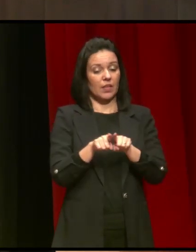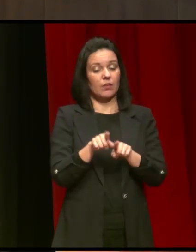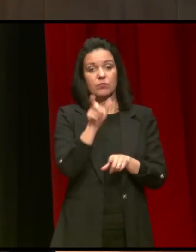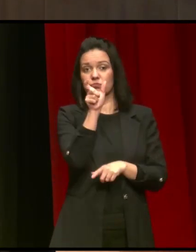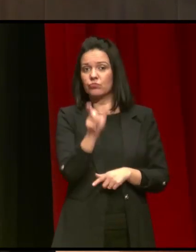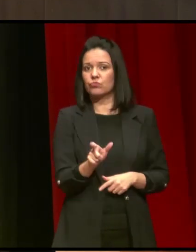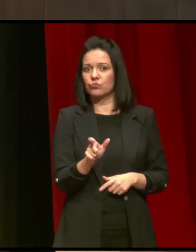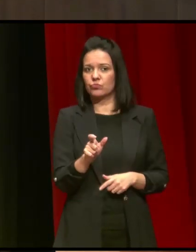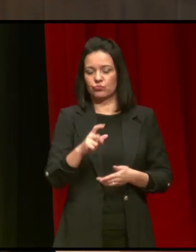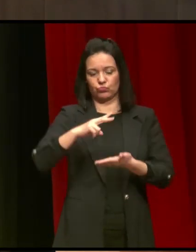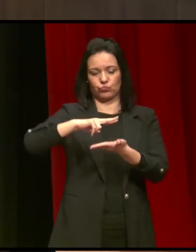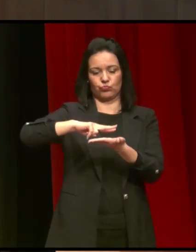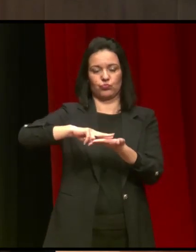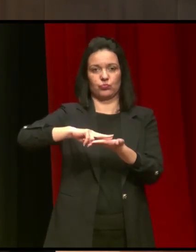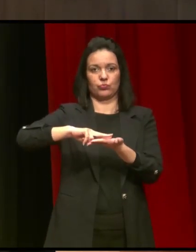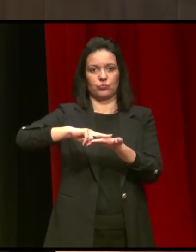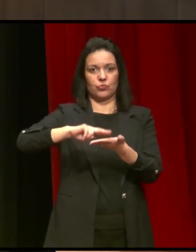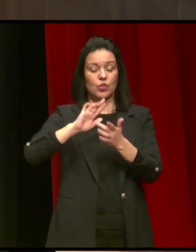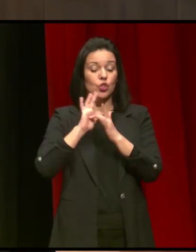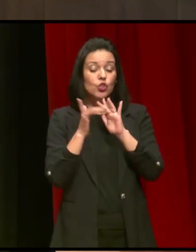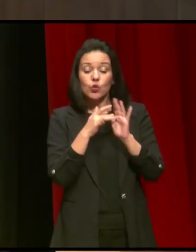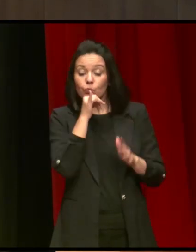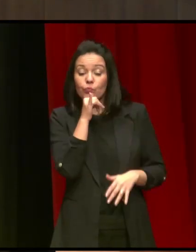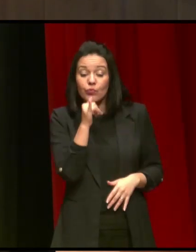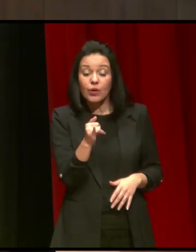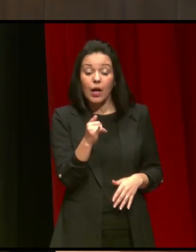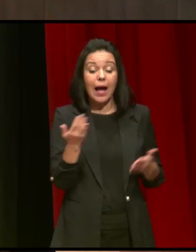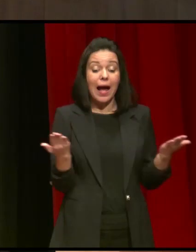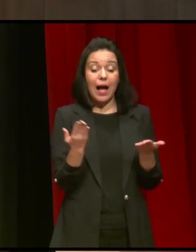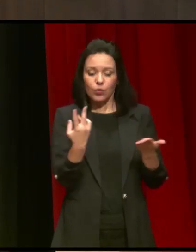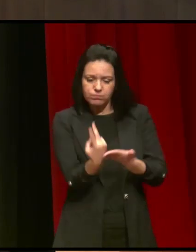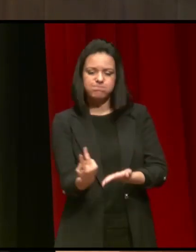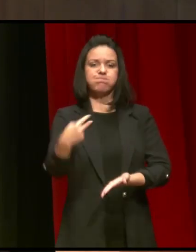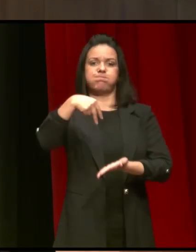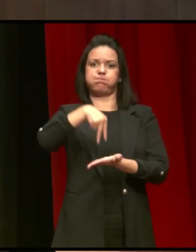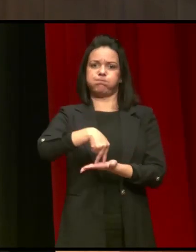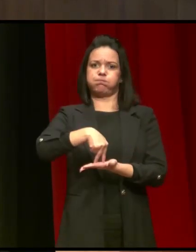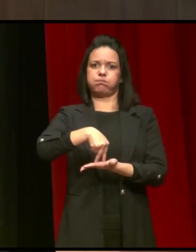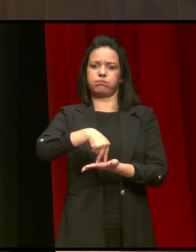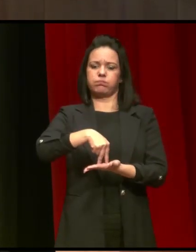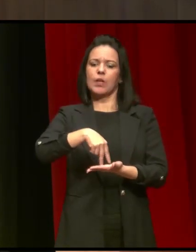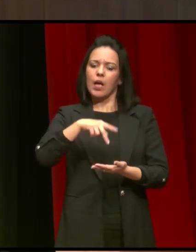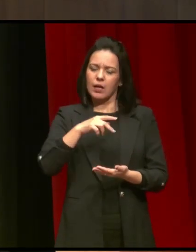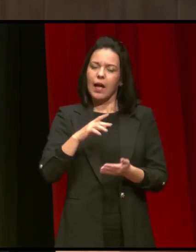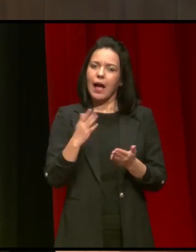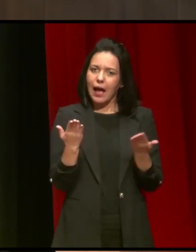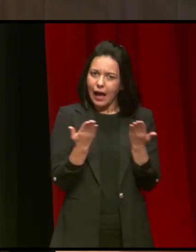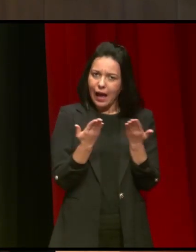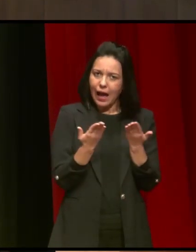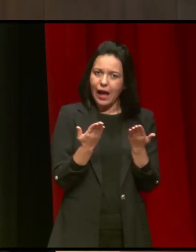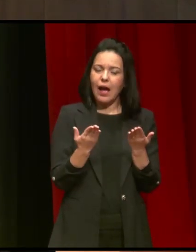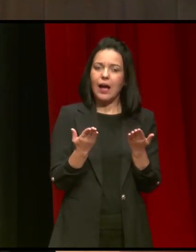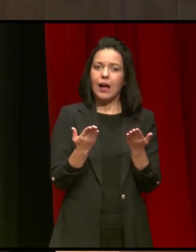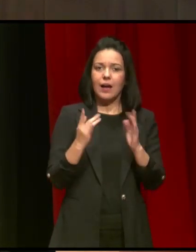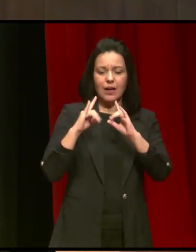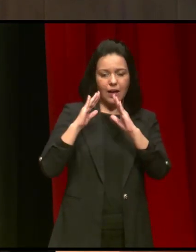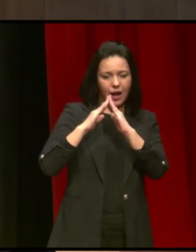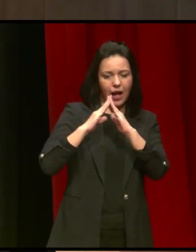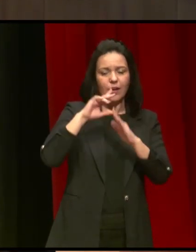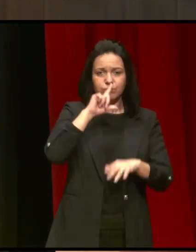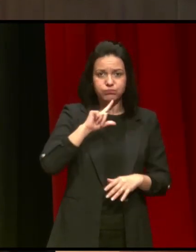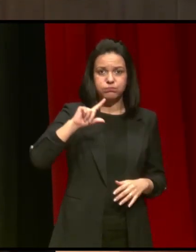paralítico: eu digo a você, levante-se, pegue o seu leito e vá para casa. Ele, o